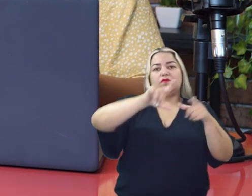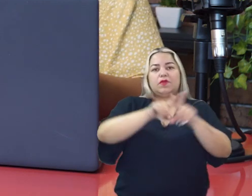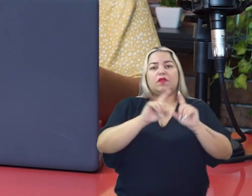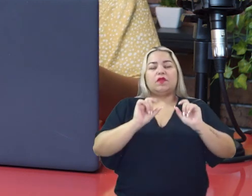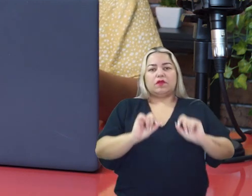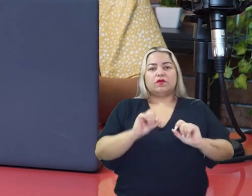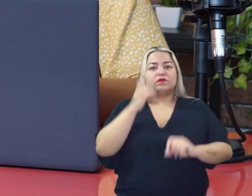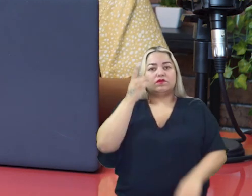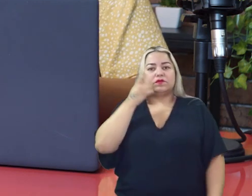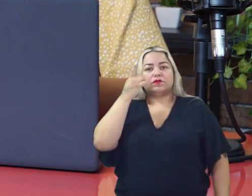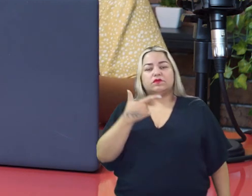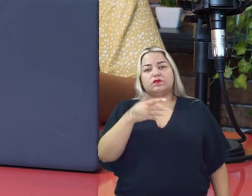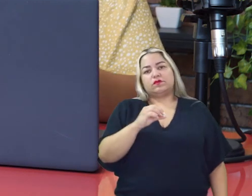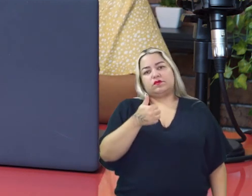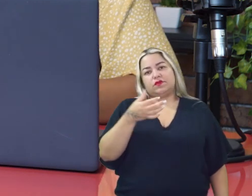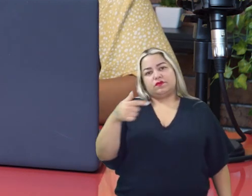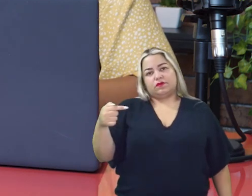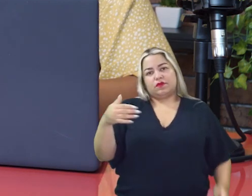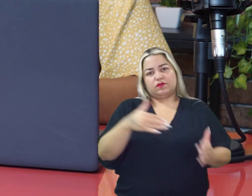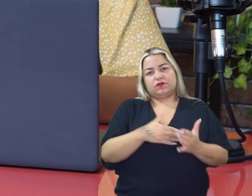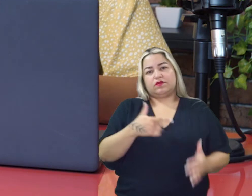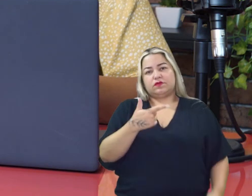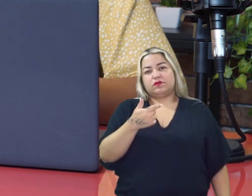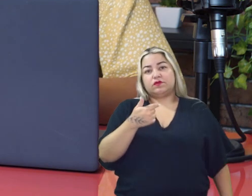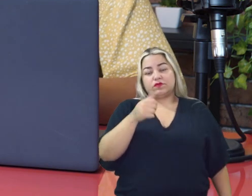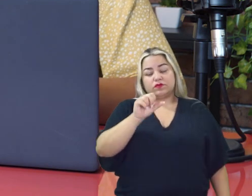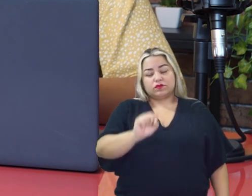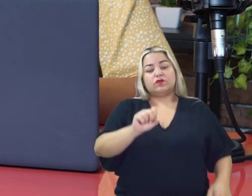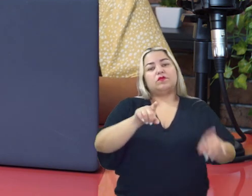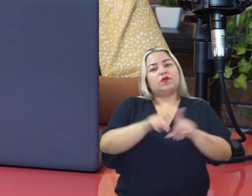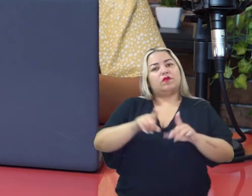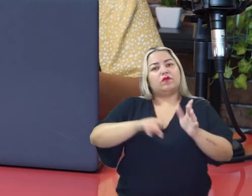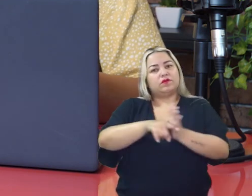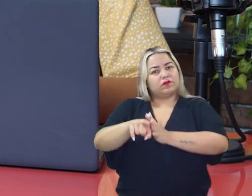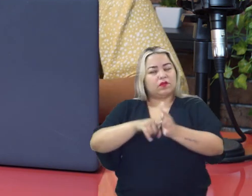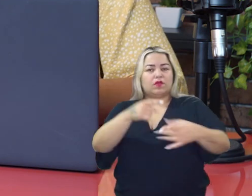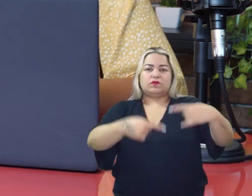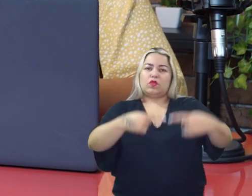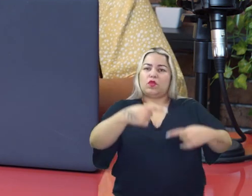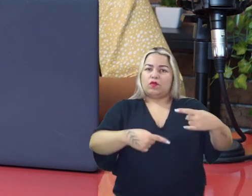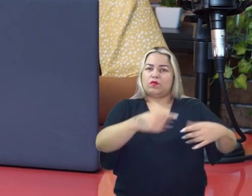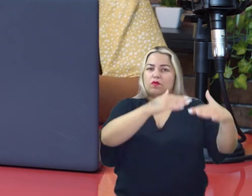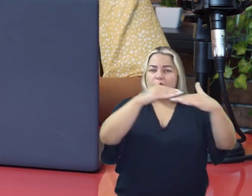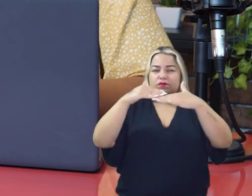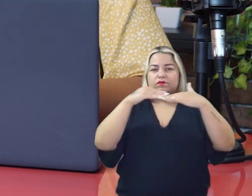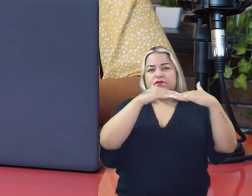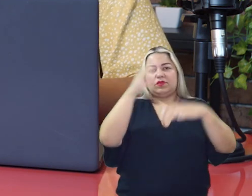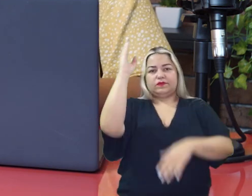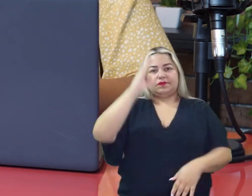O deputado já presidiu o parlamento entre 2017 e 2018 e planeja aumentar a discussão sobre